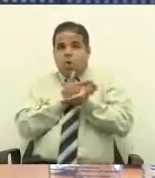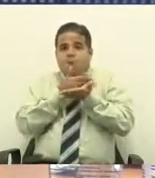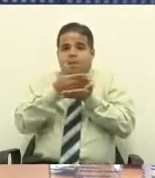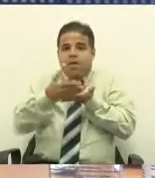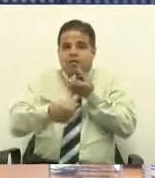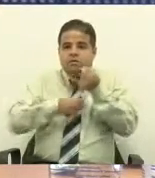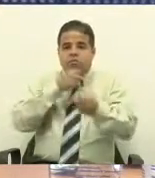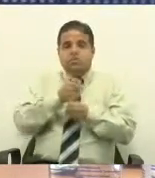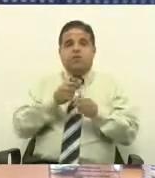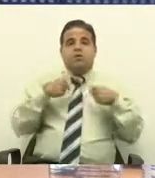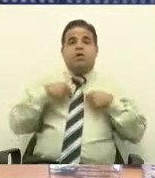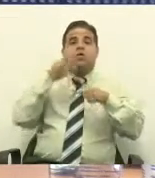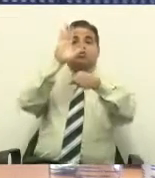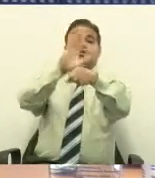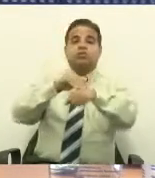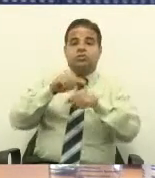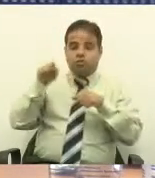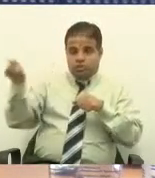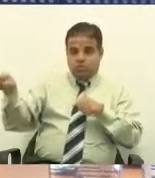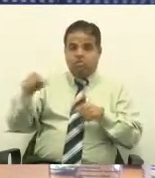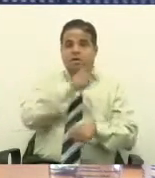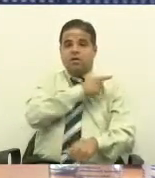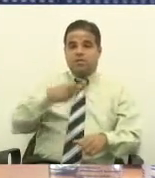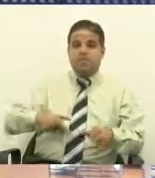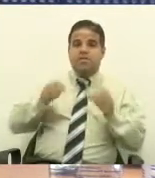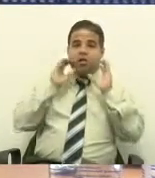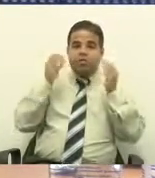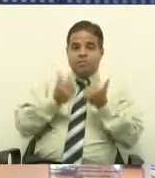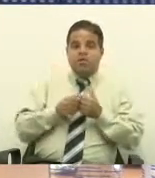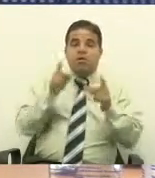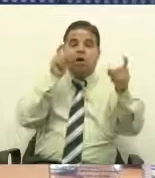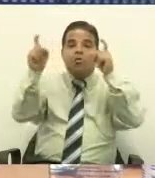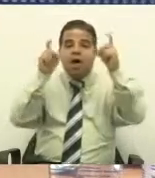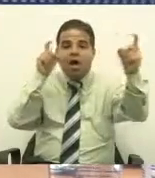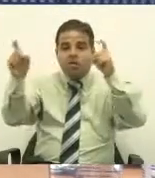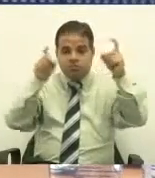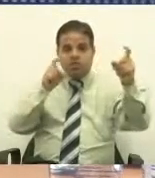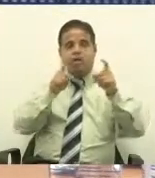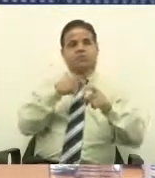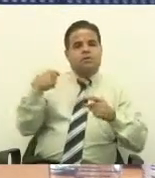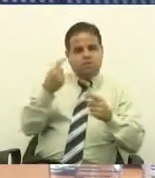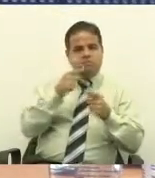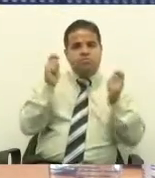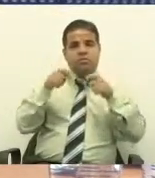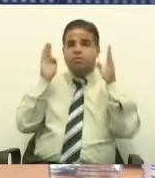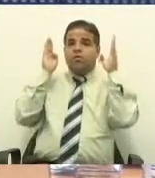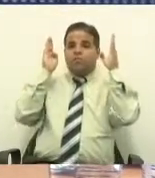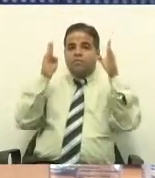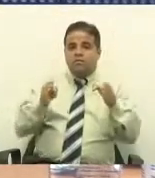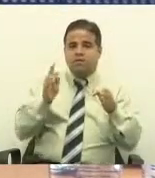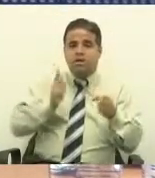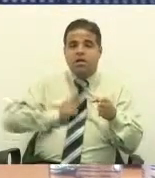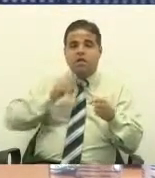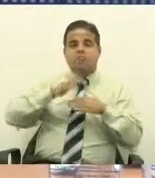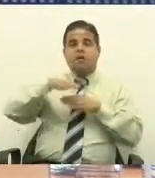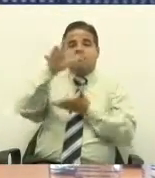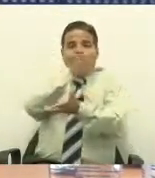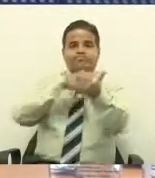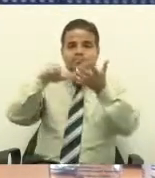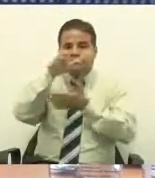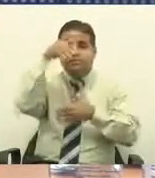ano, eu chamei o presidente da comissão para uma reunião para que a gente voltasse a ter uma articulação dentro